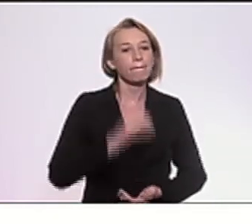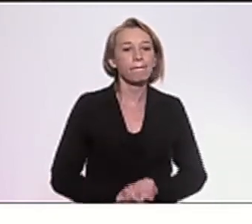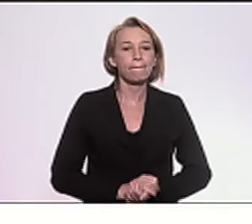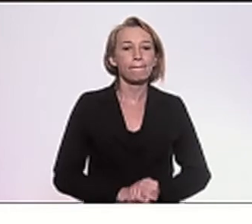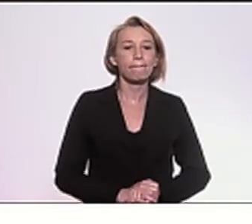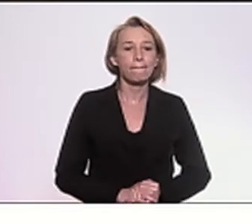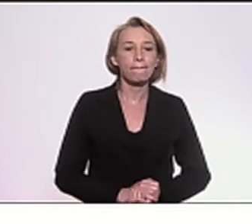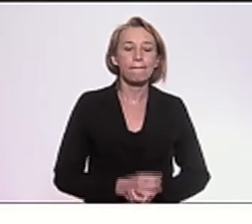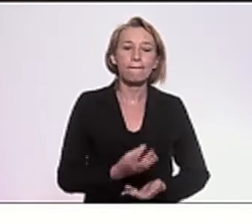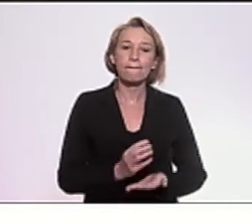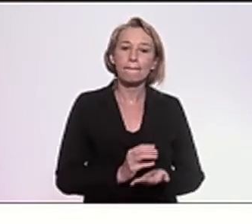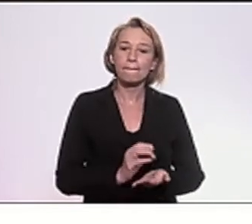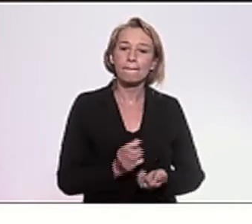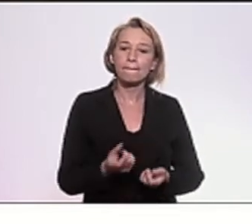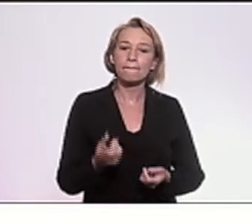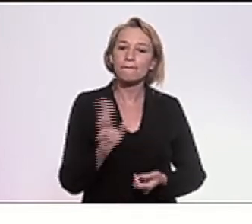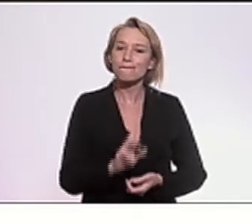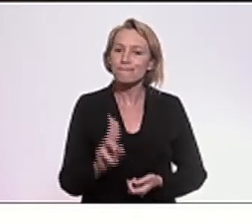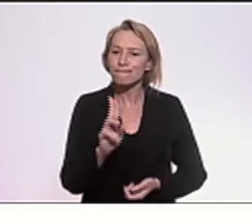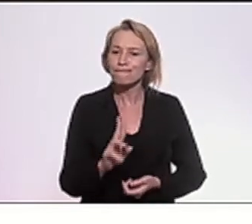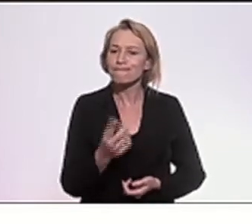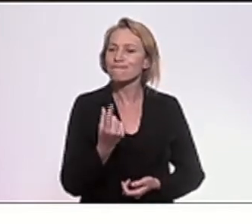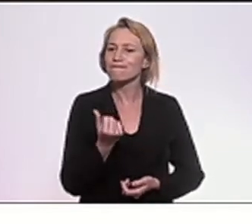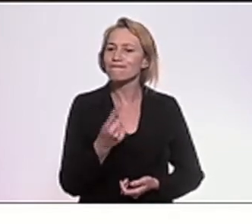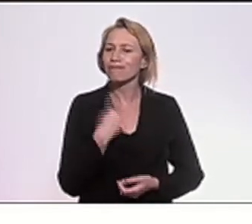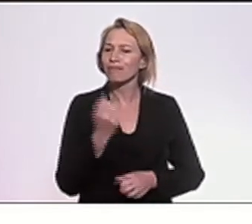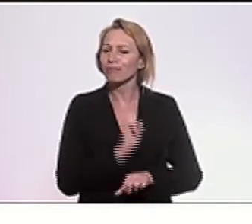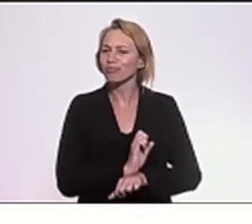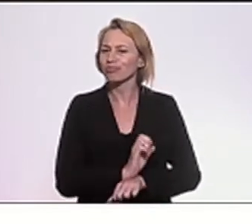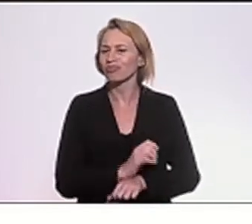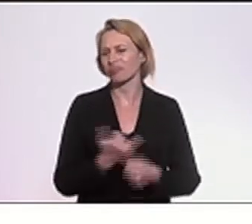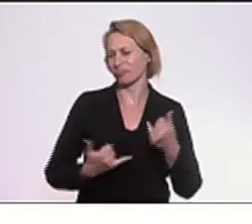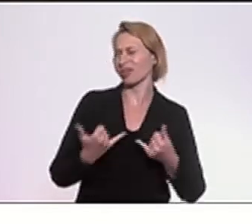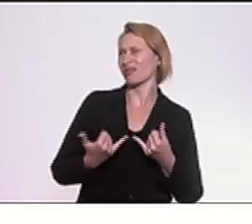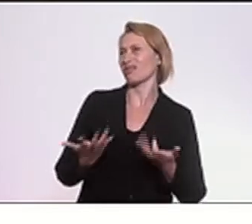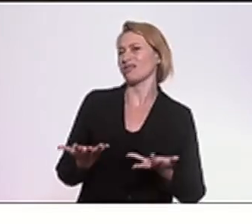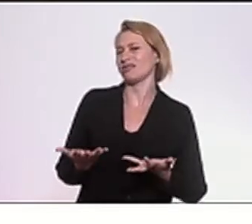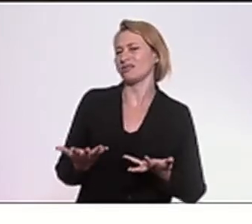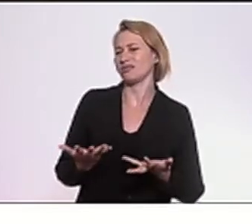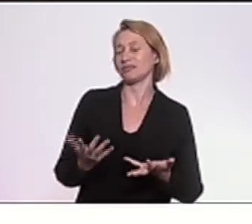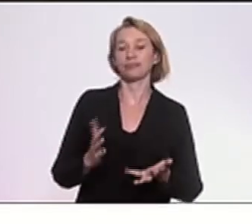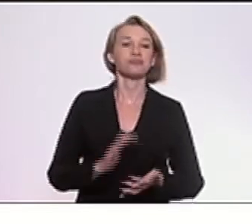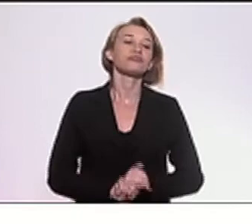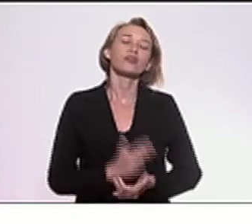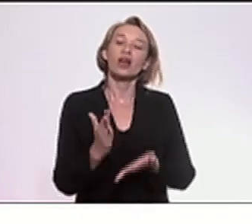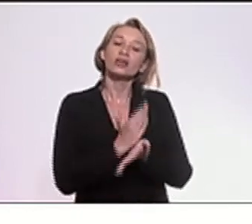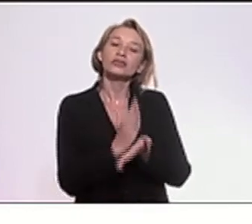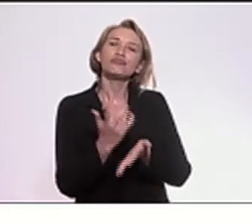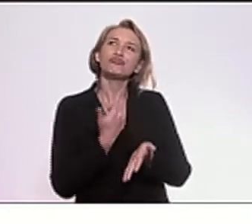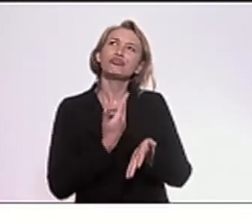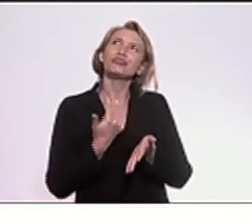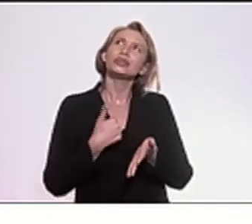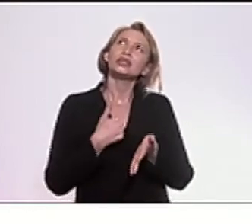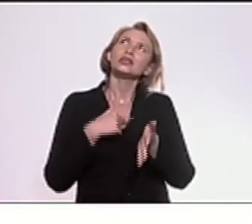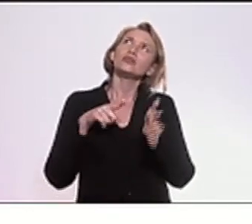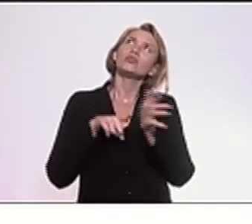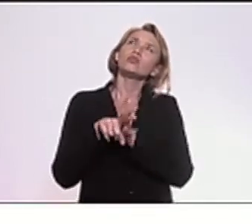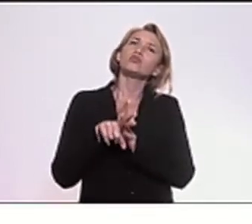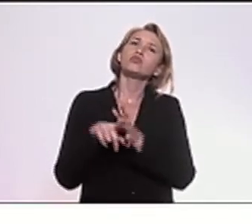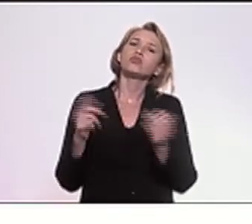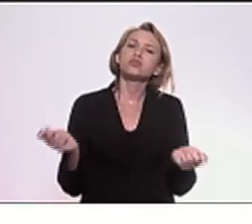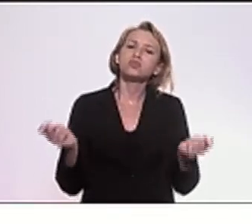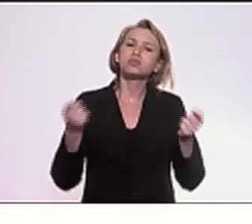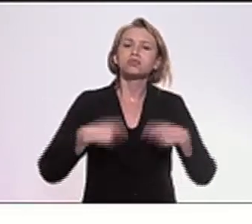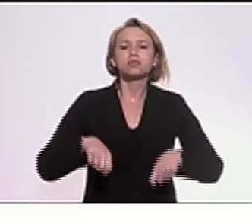vai movimentar o dinheiro do nosso estado. É brincadeira, cara. Às vezes eu me pergunto da competência desse